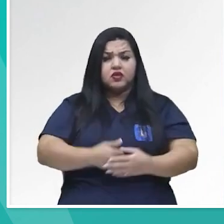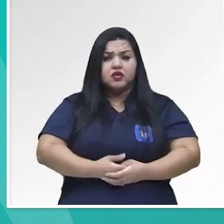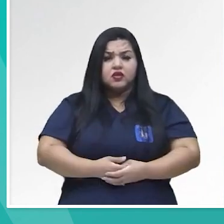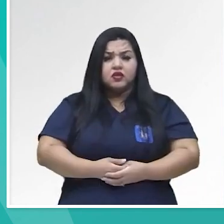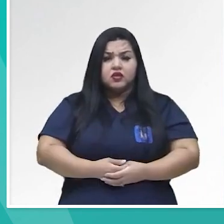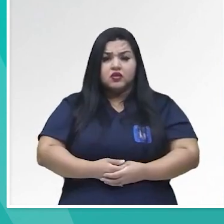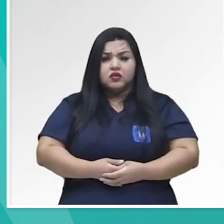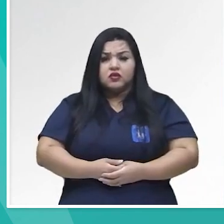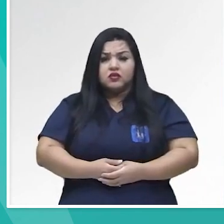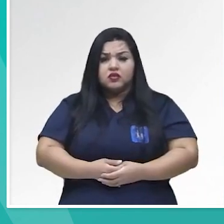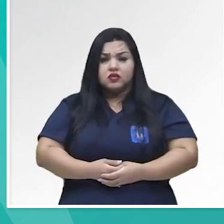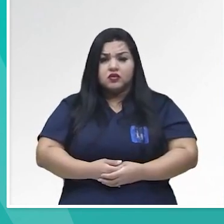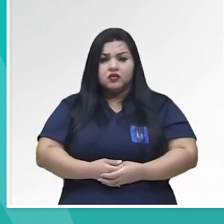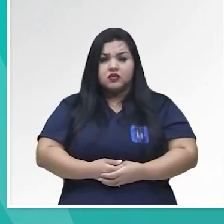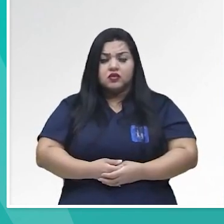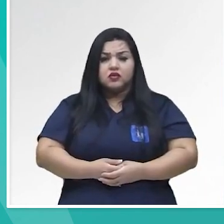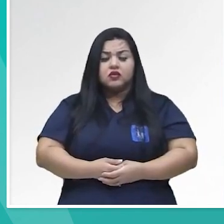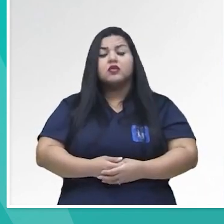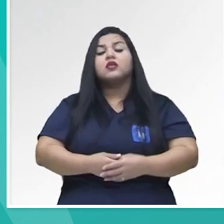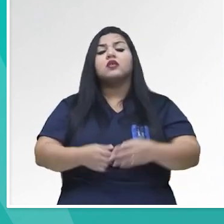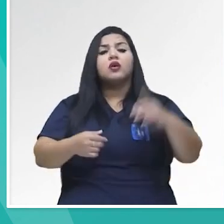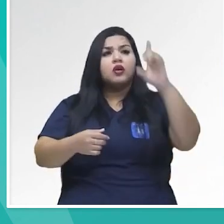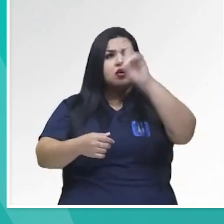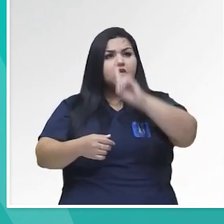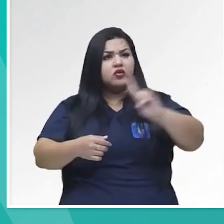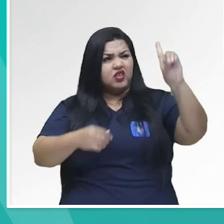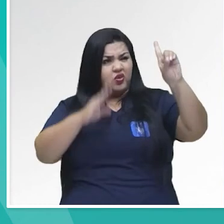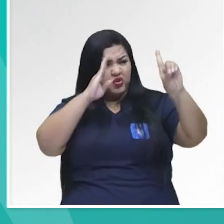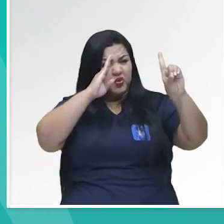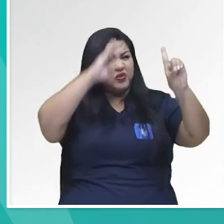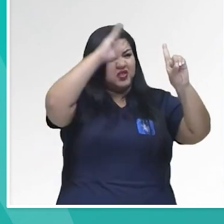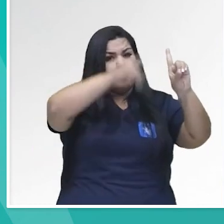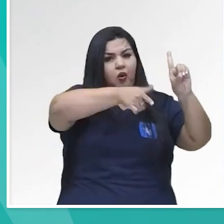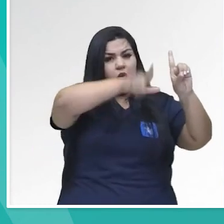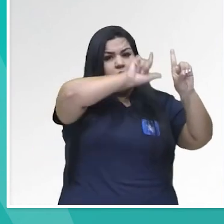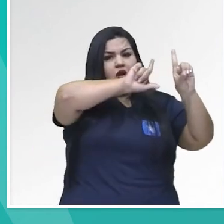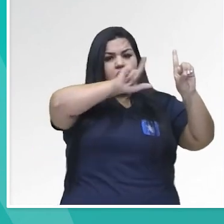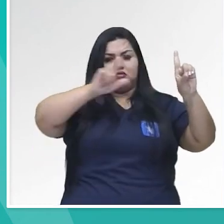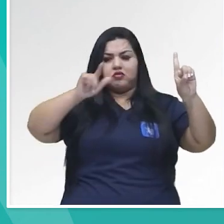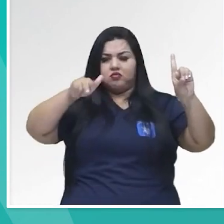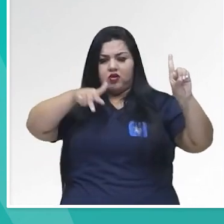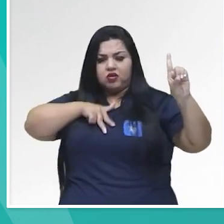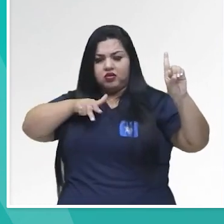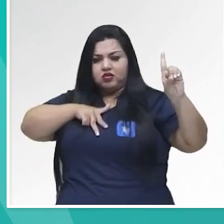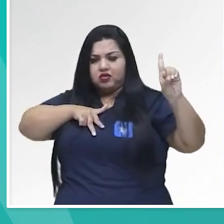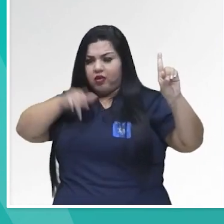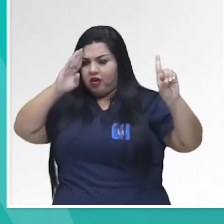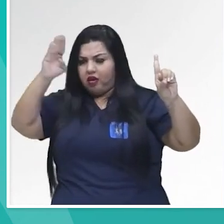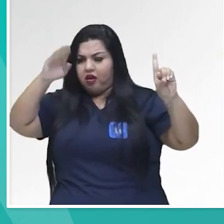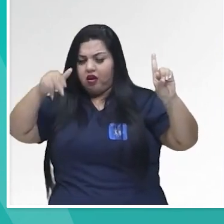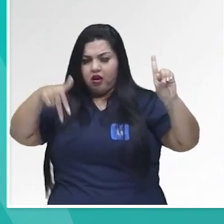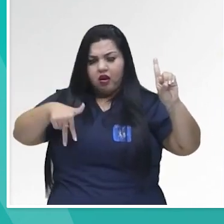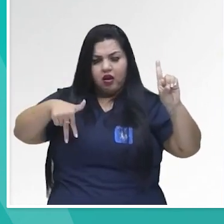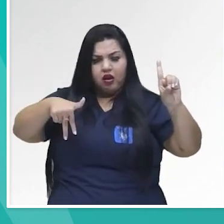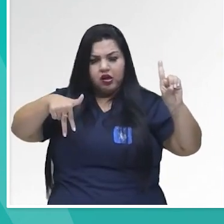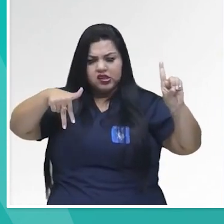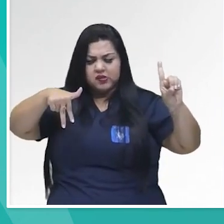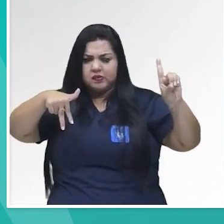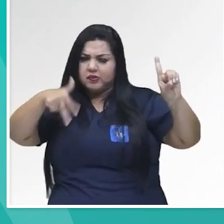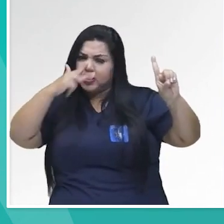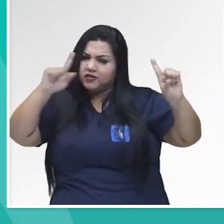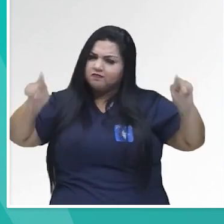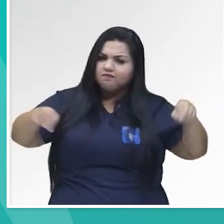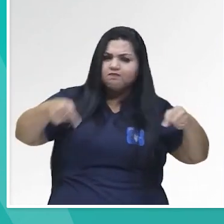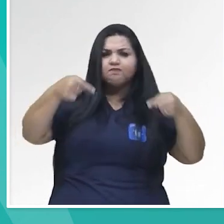choque com a visão teocêntrica, somente da fé como o instrumento principal